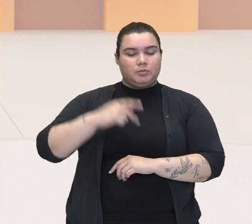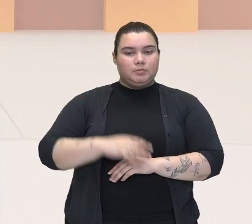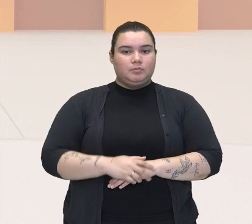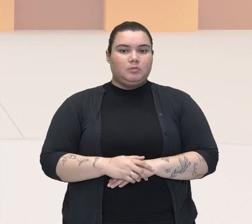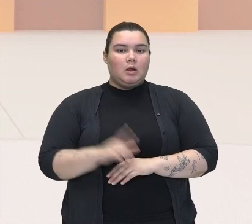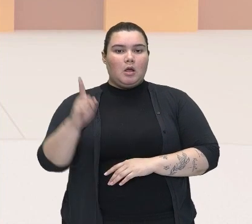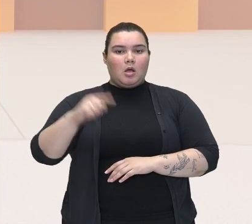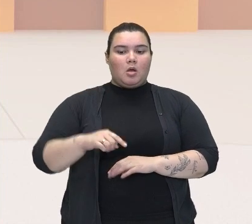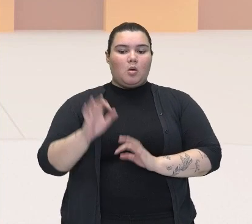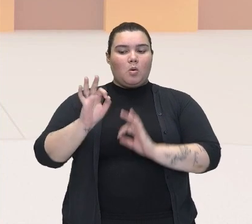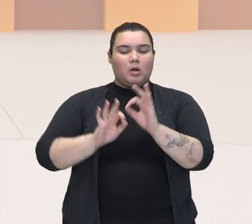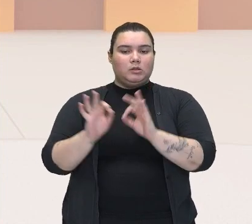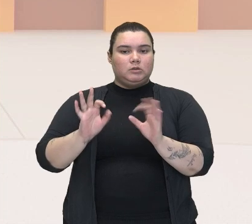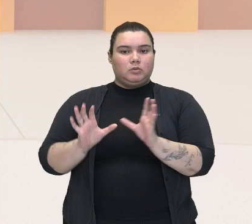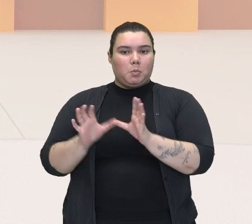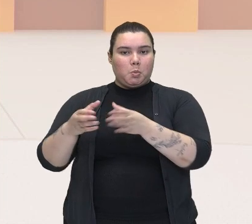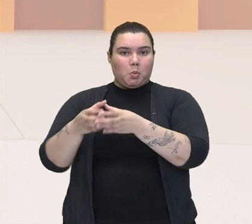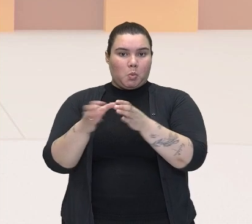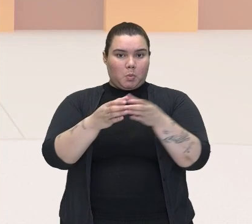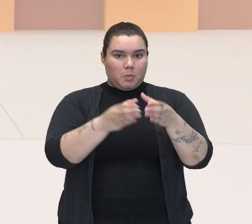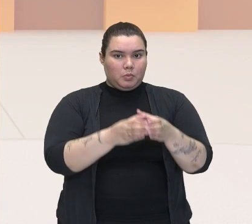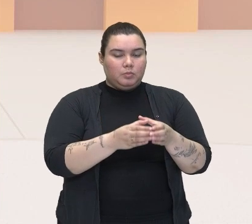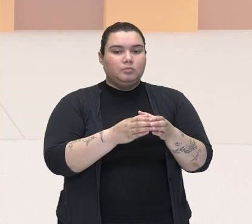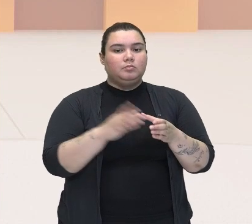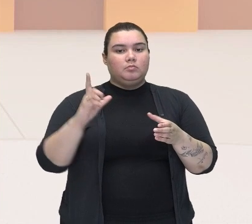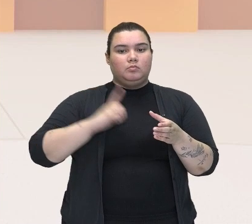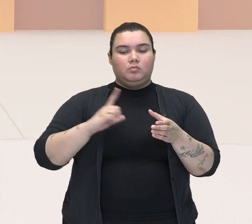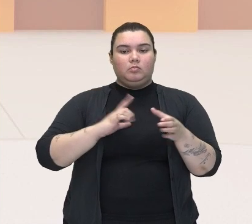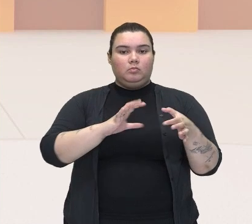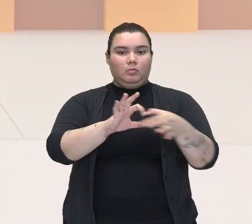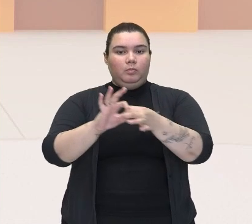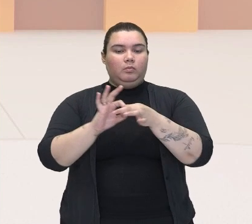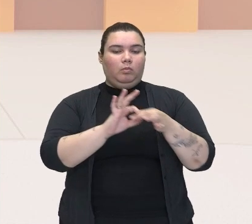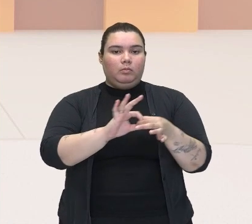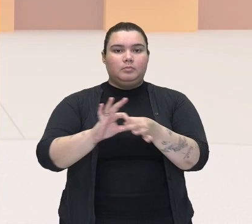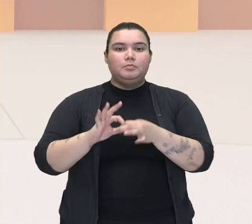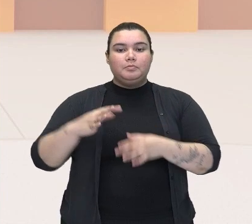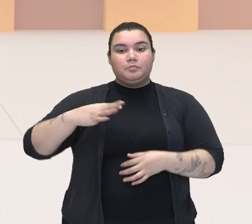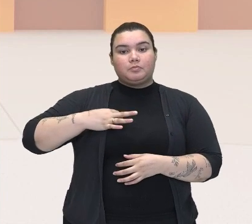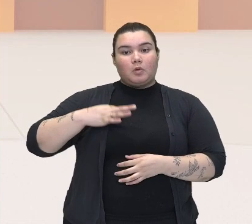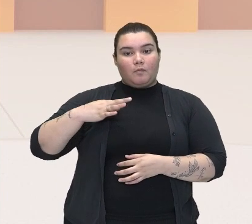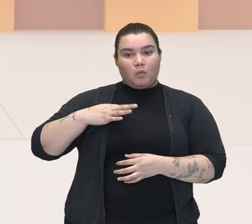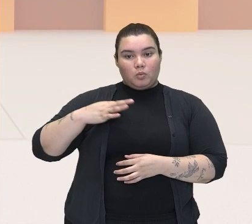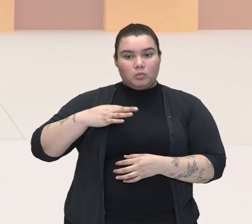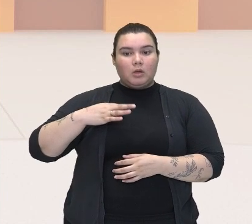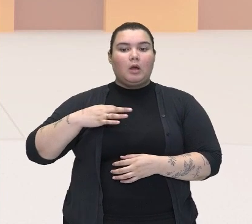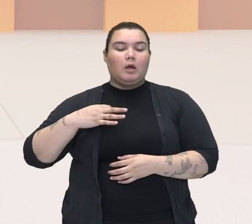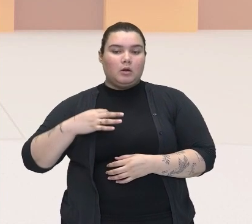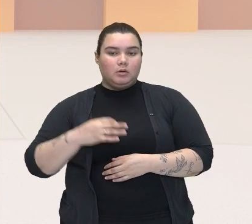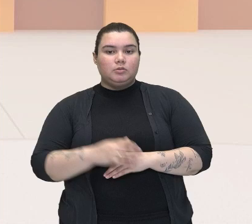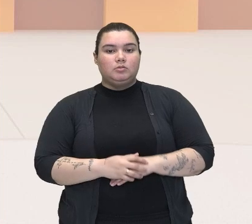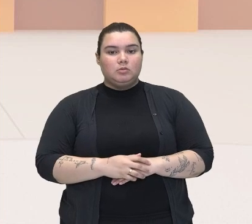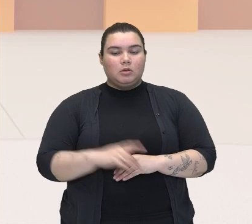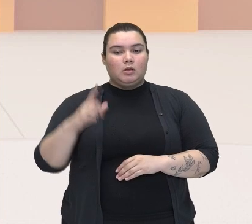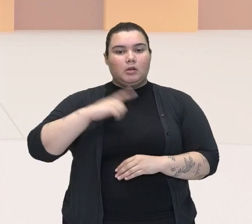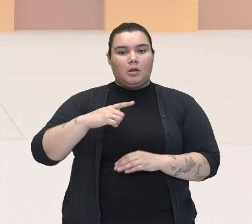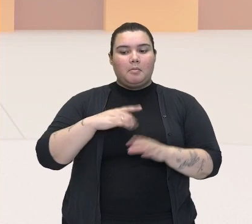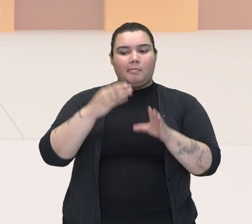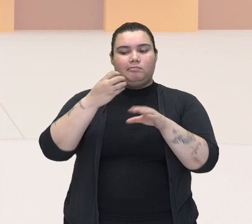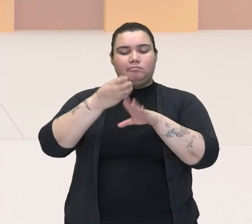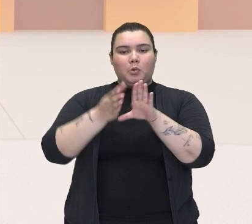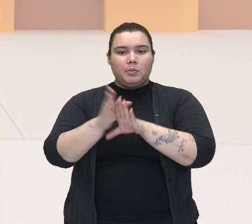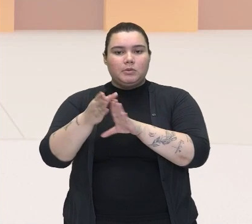políticos são organizações alicerçadas em uniões voluntárias orientadas